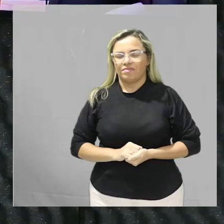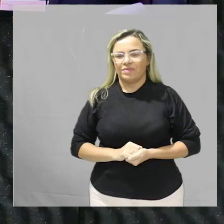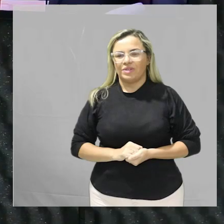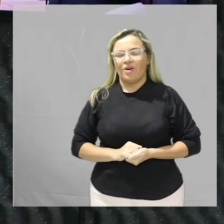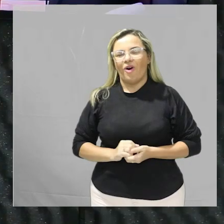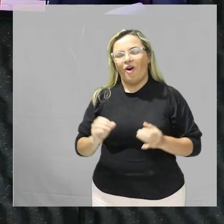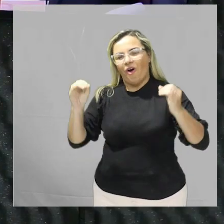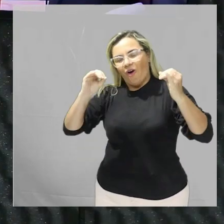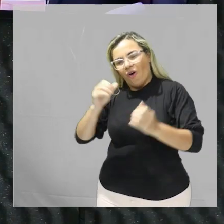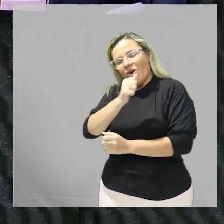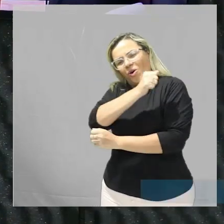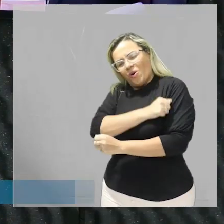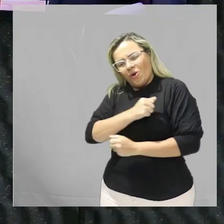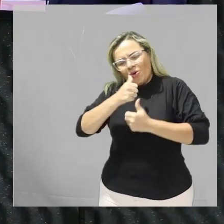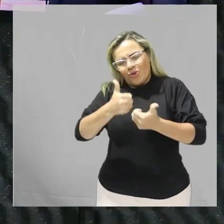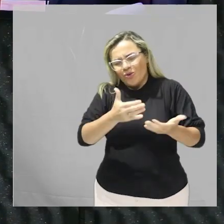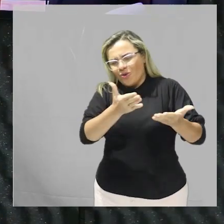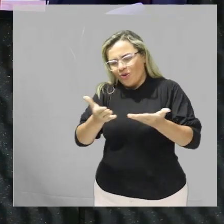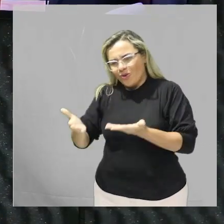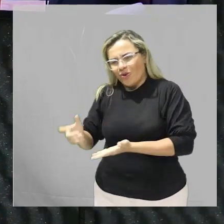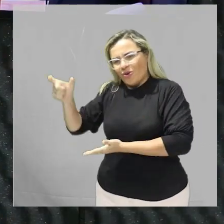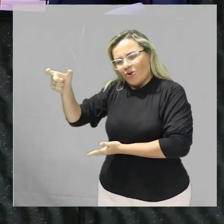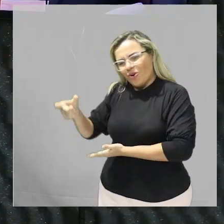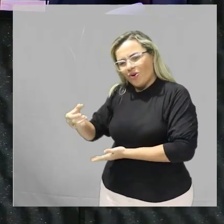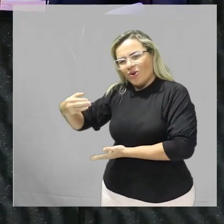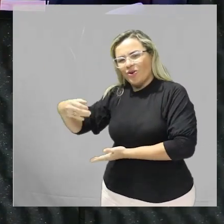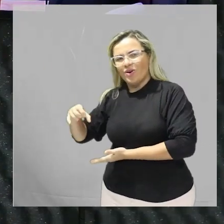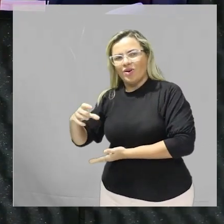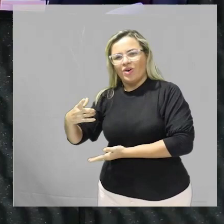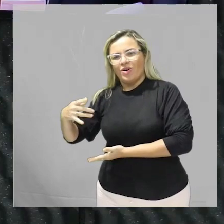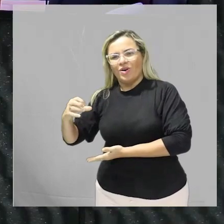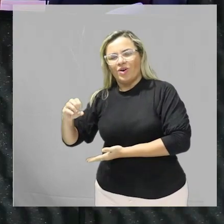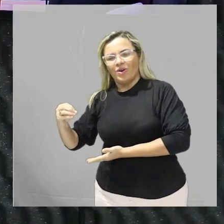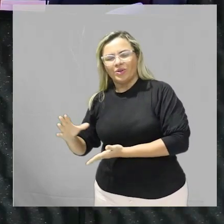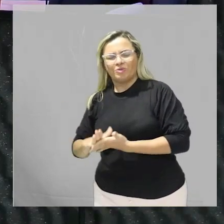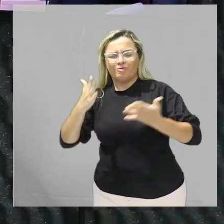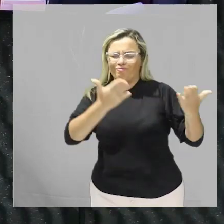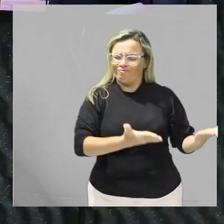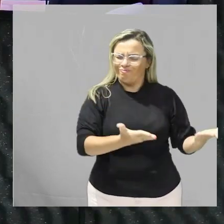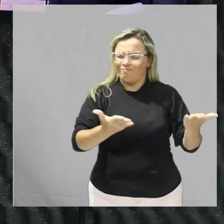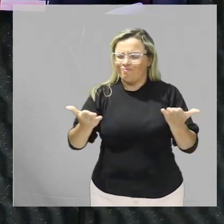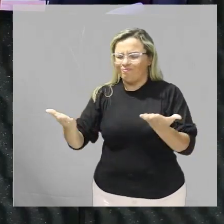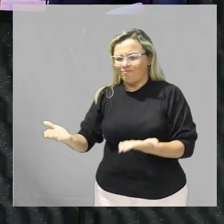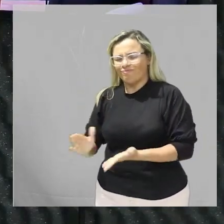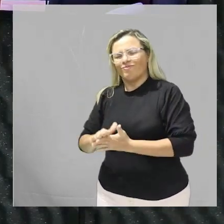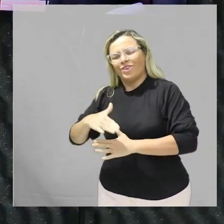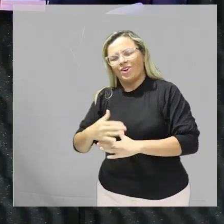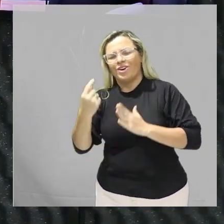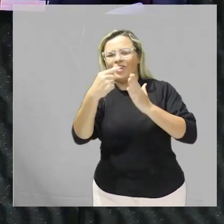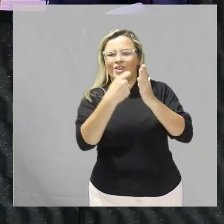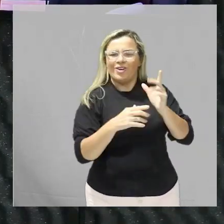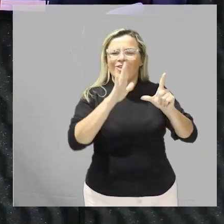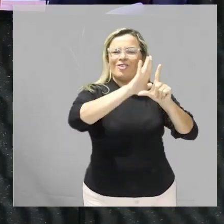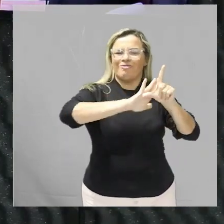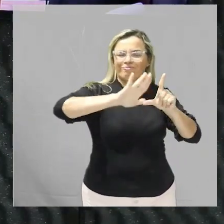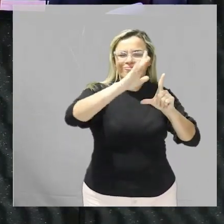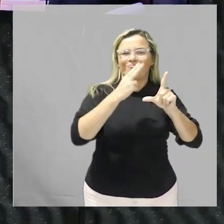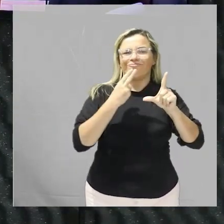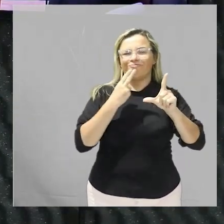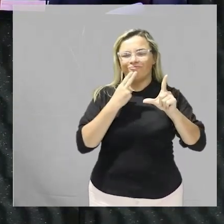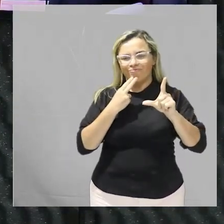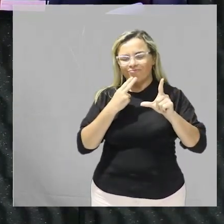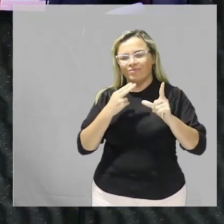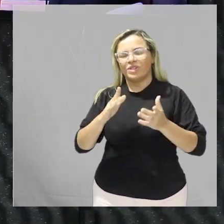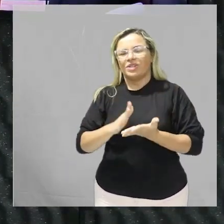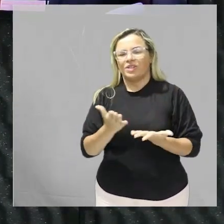Fala galerinha, tudo bem com vocês? Aqui é o professor Celso Ramos. Sejam bem-vindos a mais um projeto aqui da plataforma Gonçalves